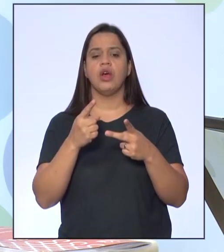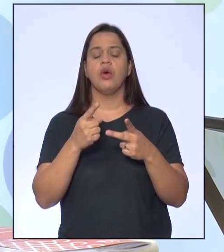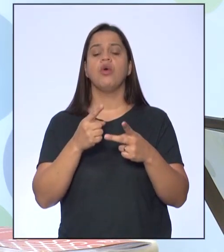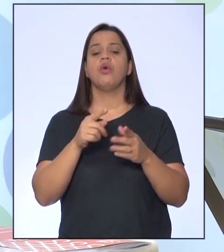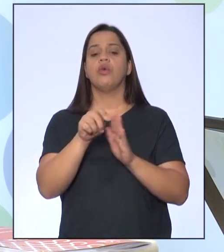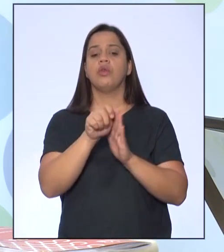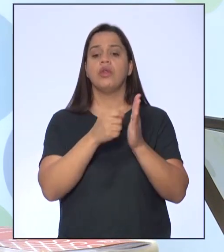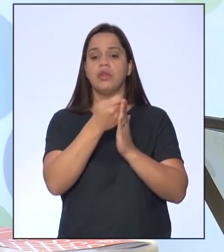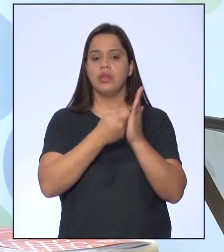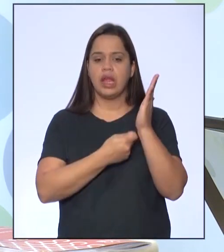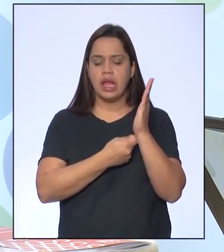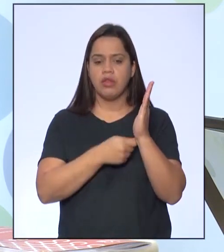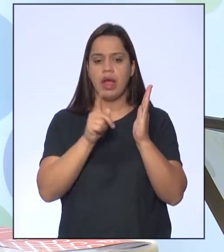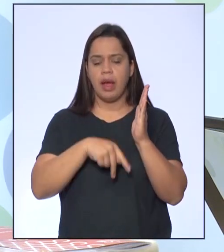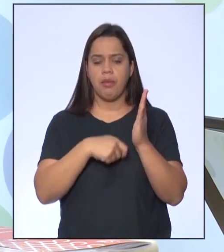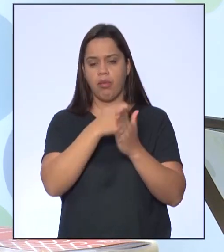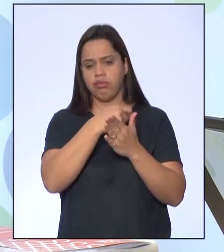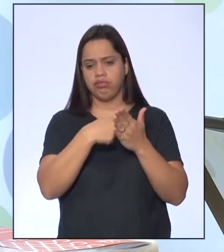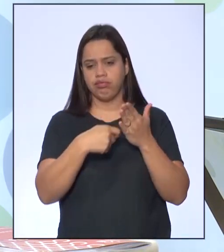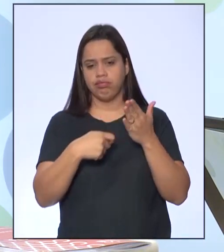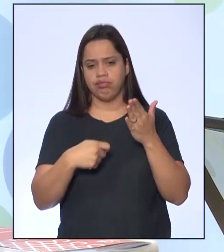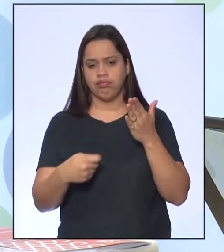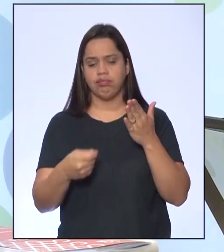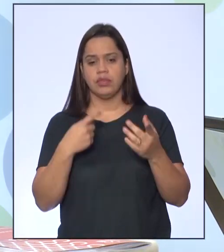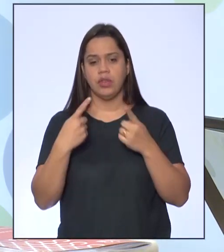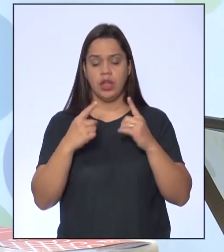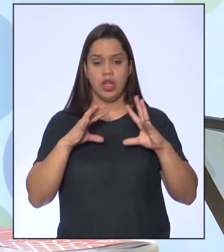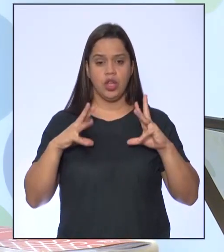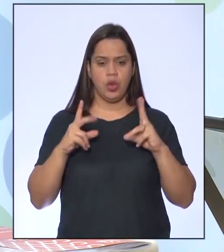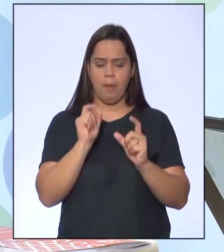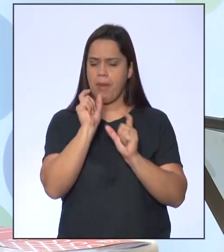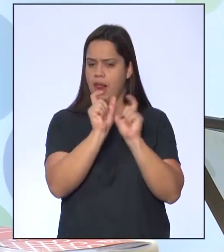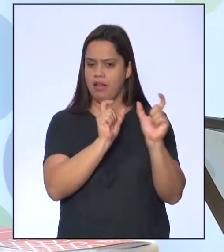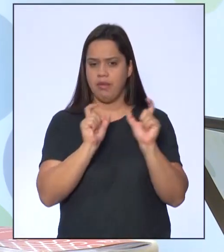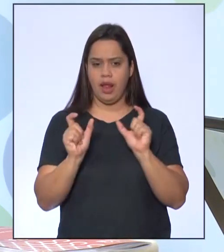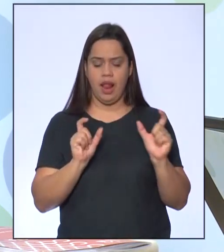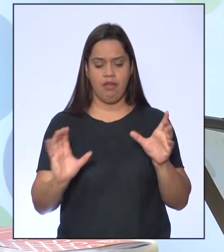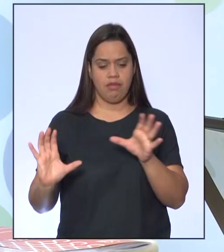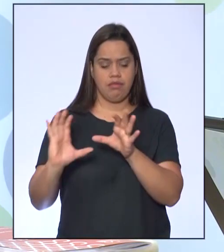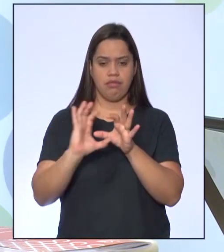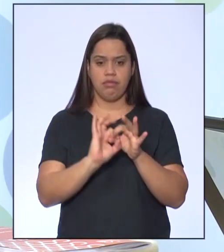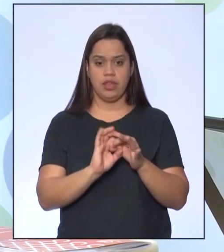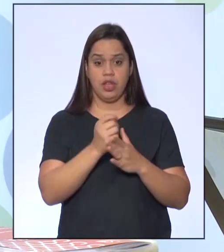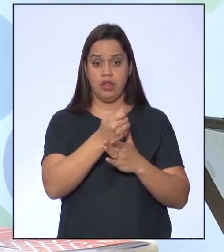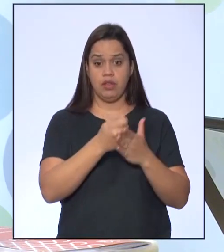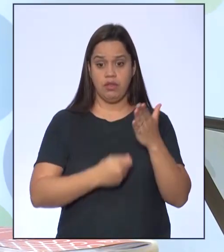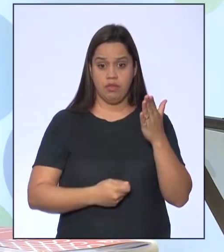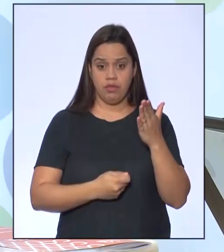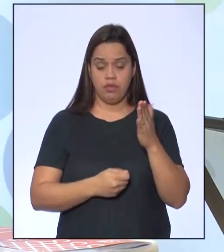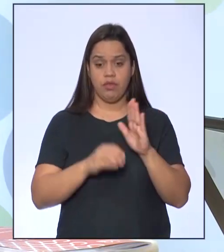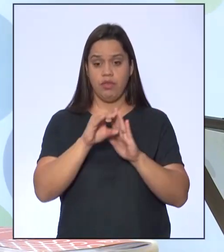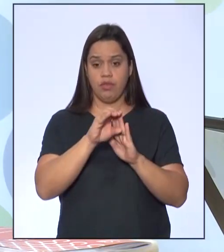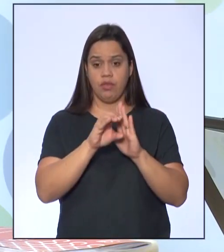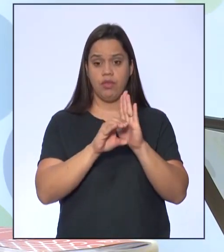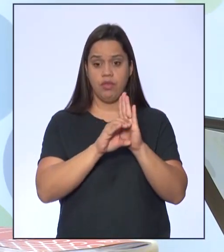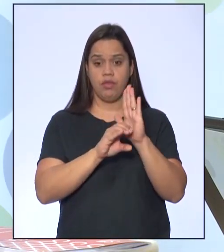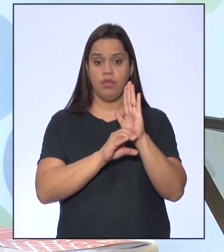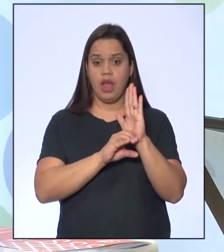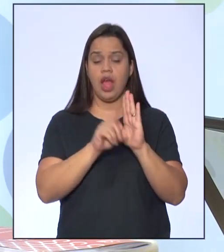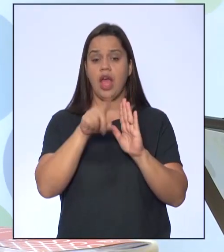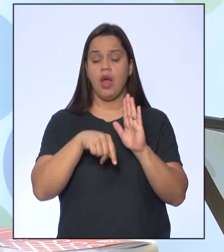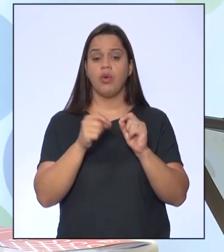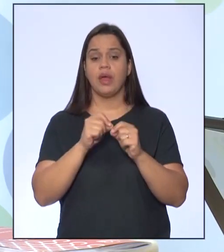Em forma de parágrafos, tá bom? Um conjunto de palavras, né? E o texto em verso, o verso é cada linha